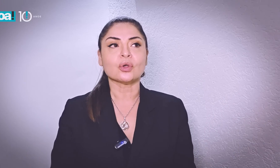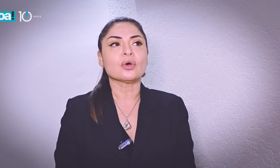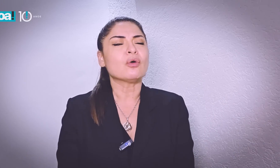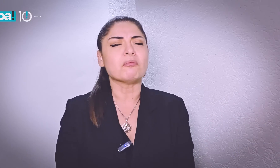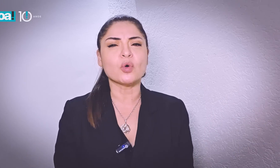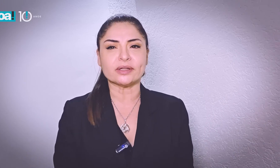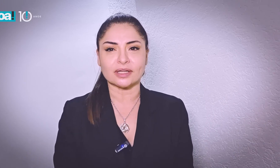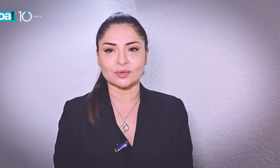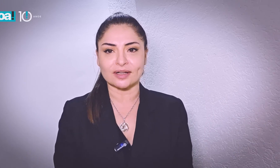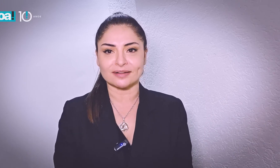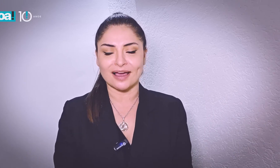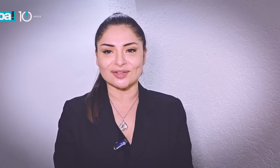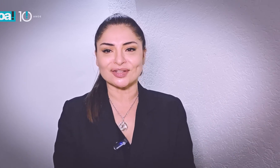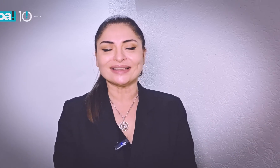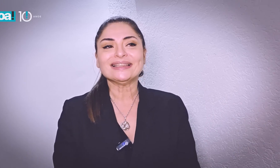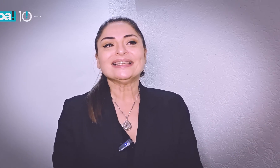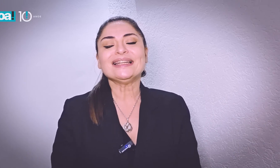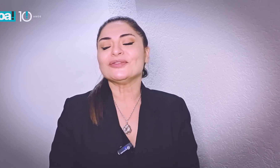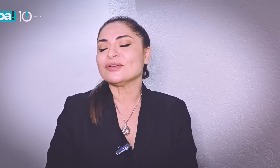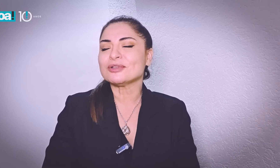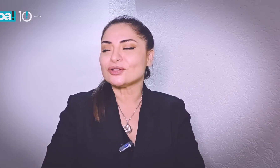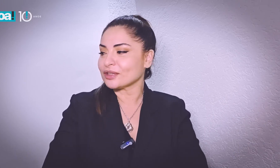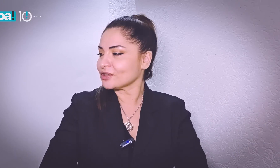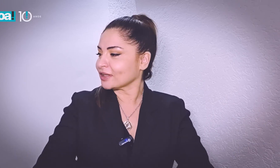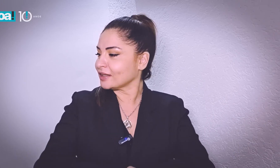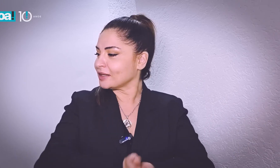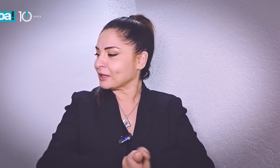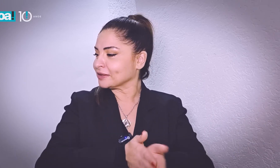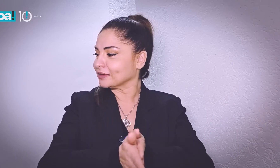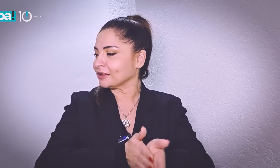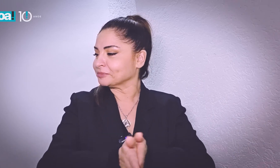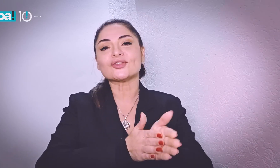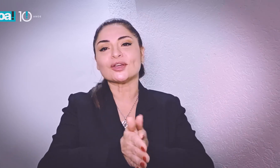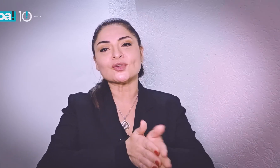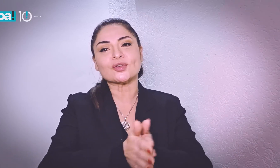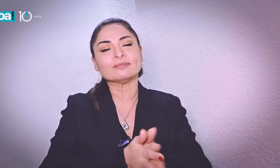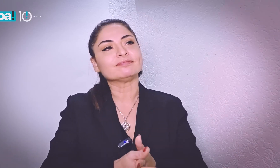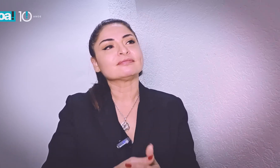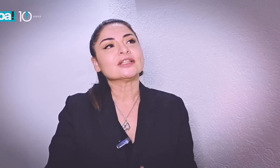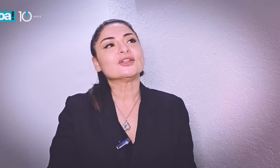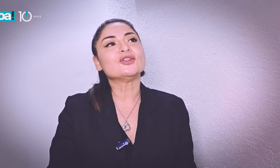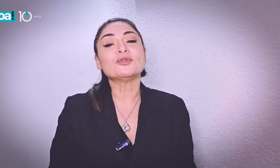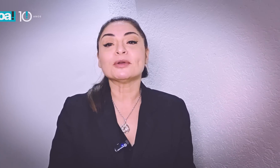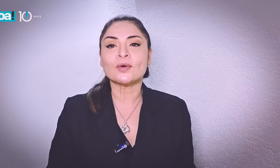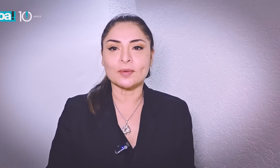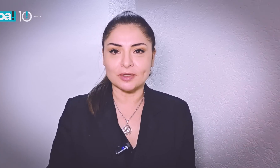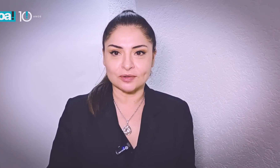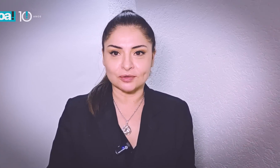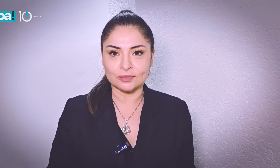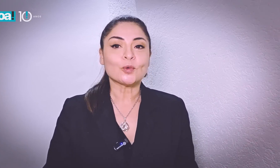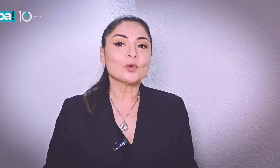isso com muita naturalidade. Enfim, vamos adiante aqui. O que mais eu tenho? Gente, Dilma